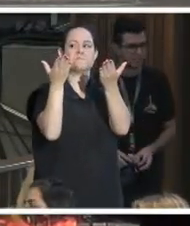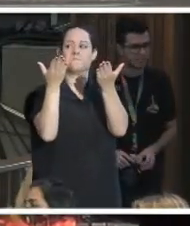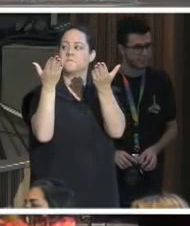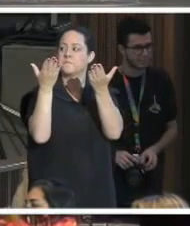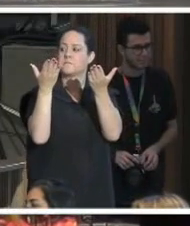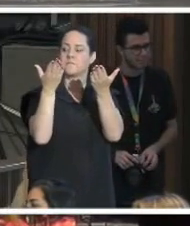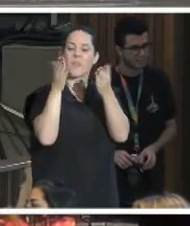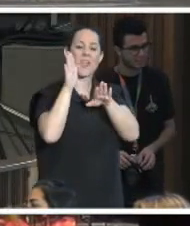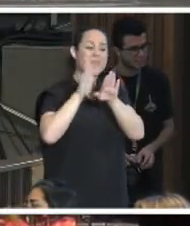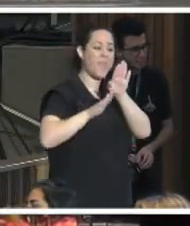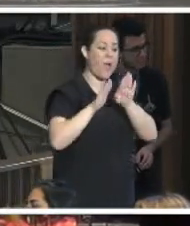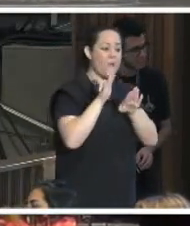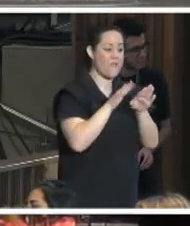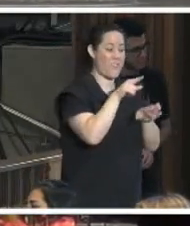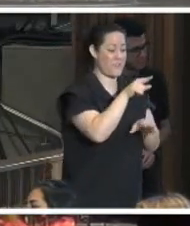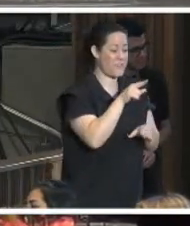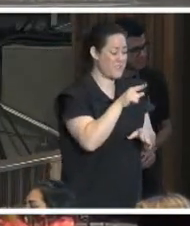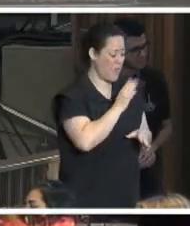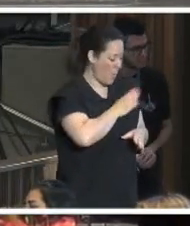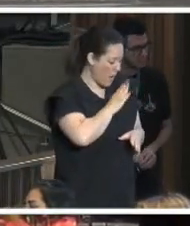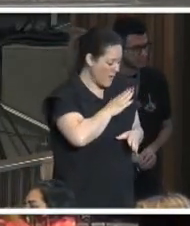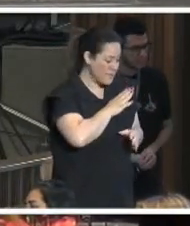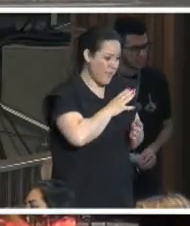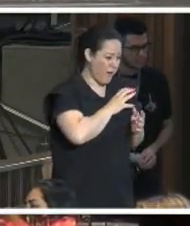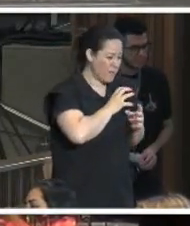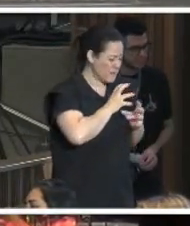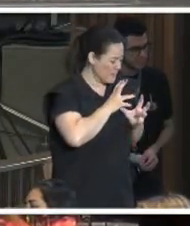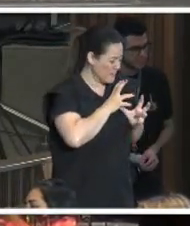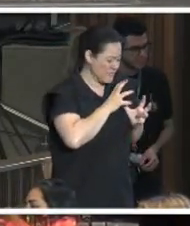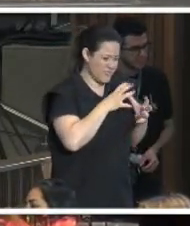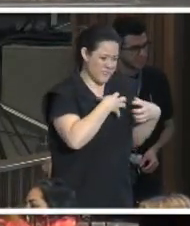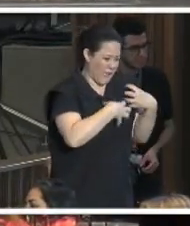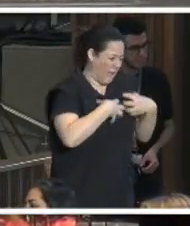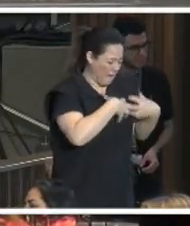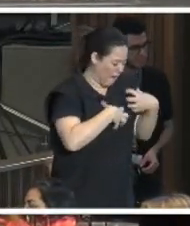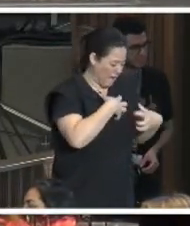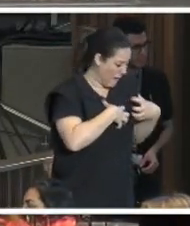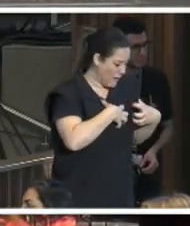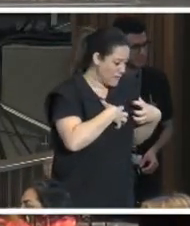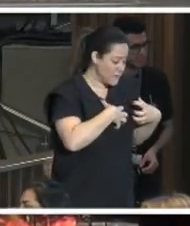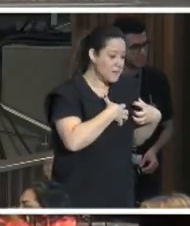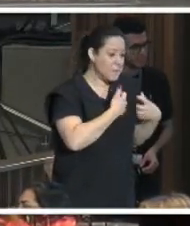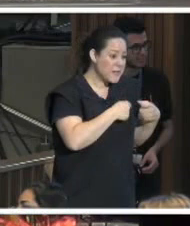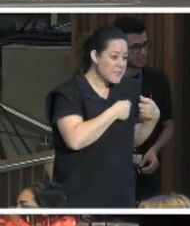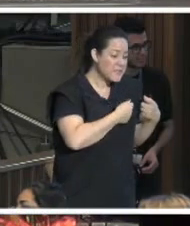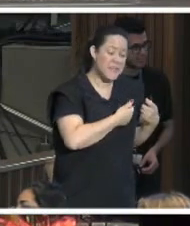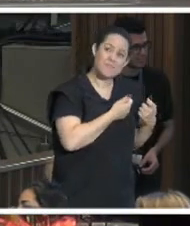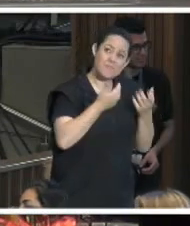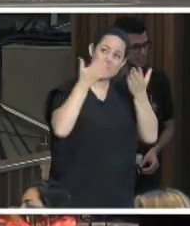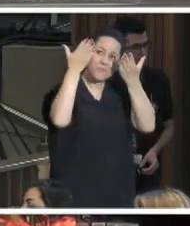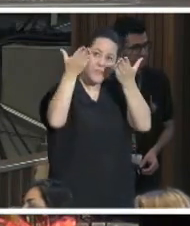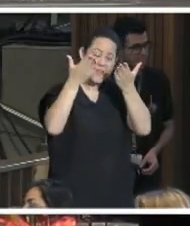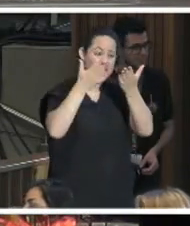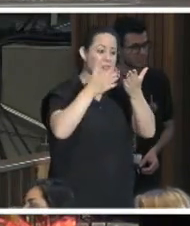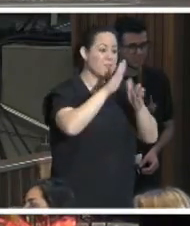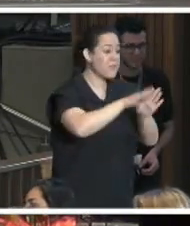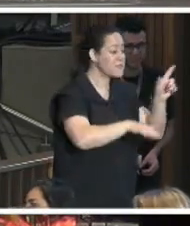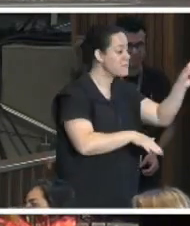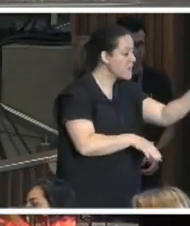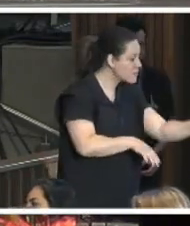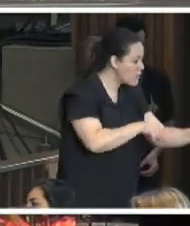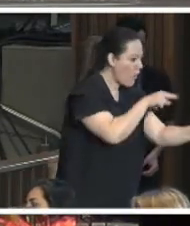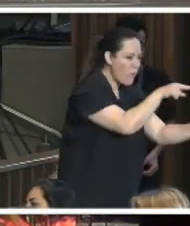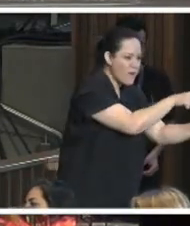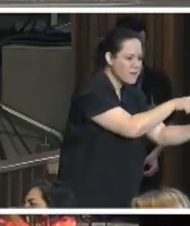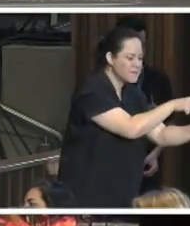Talvez a apreensão do teu coração você vai deixar nos pés de Jesus. Talvez pessoas amadas você vai colocar